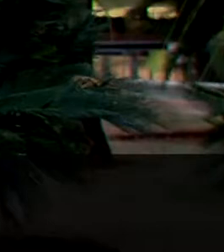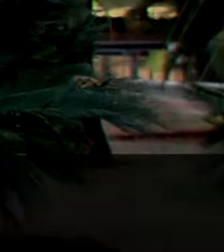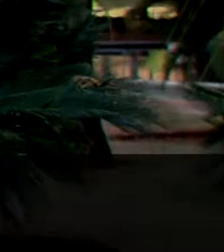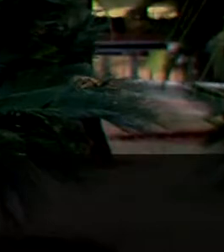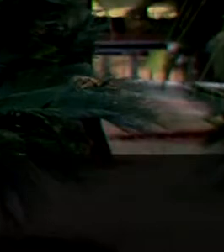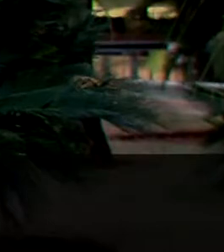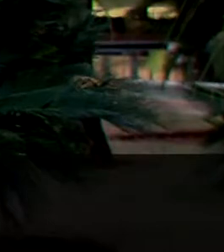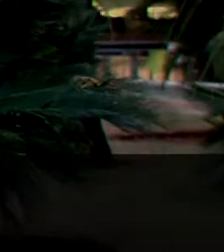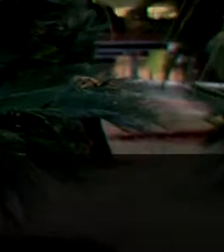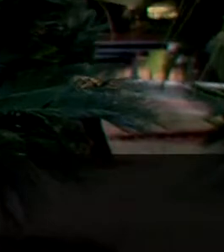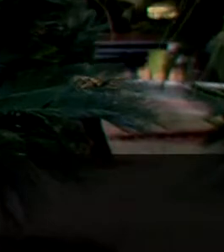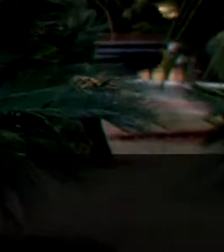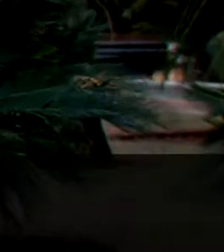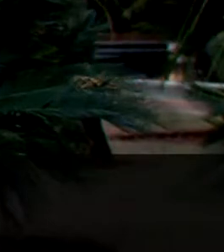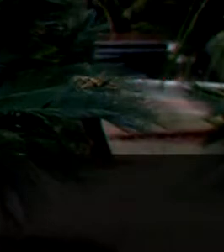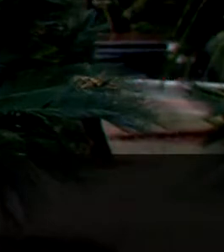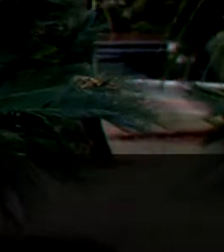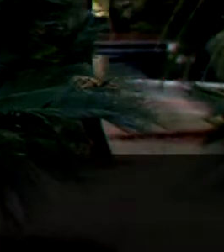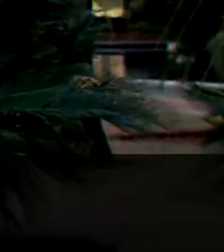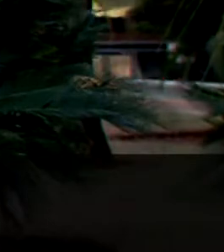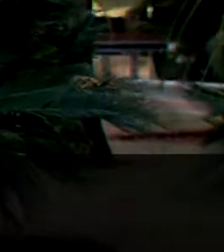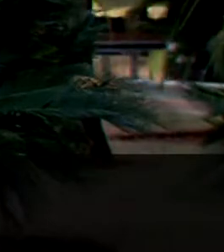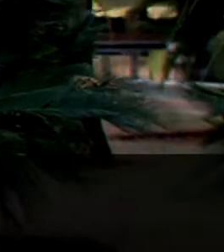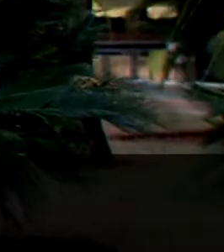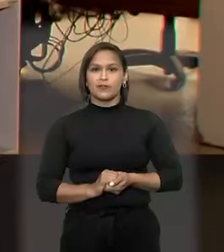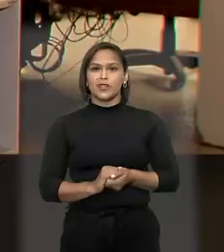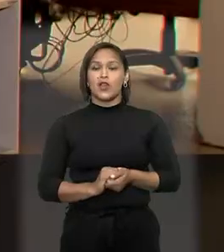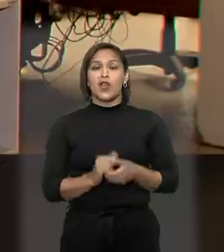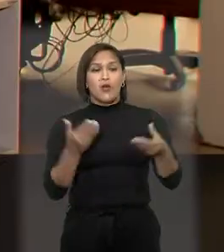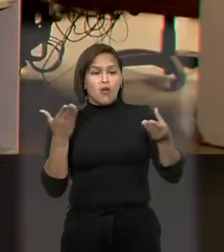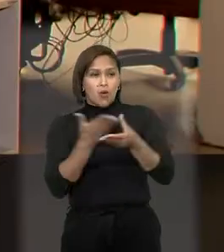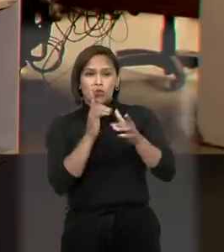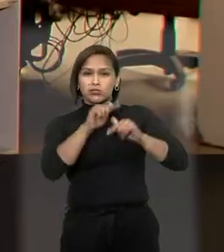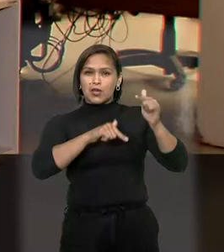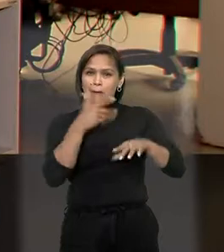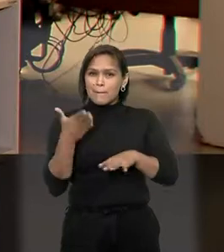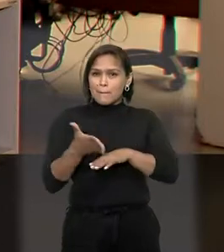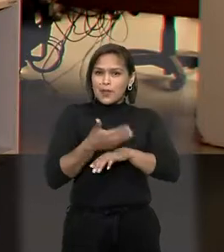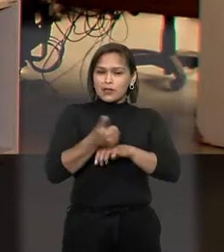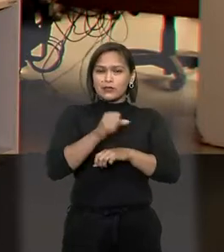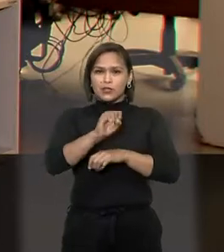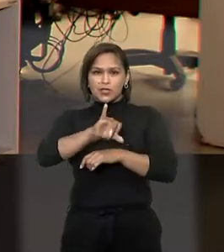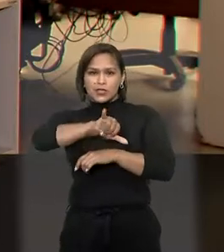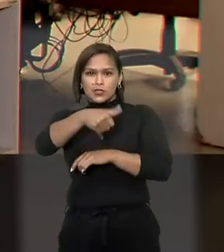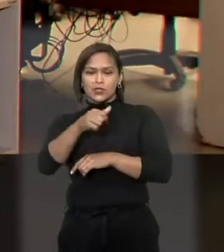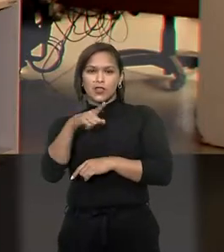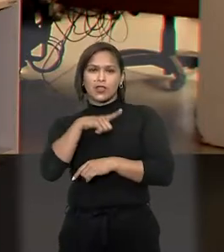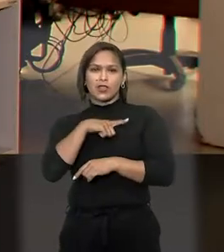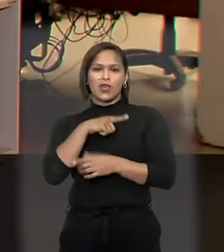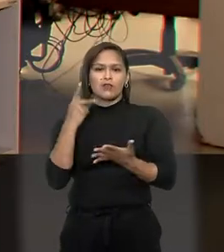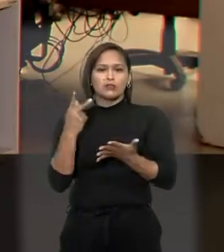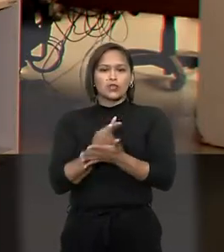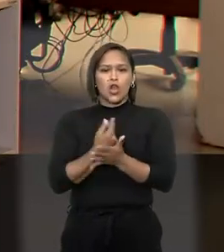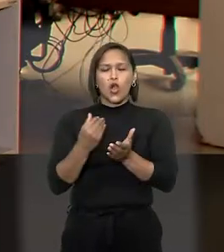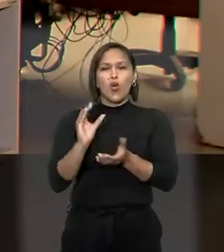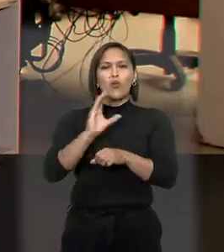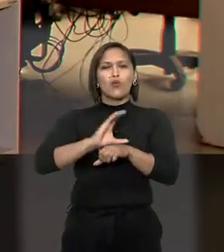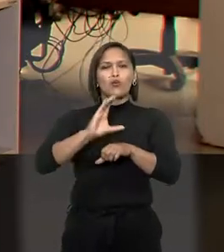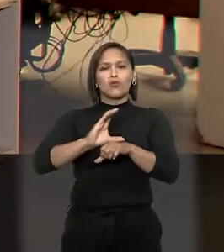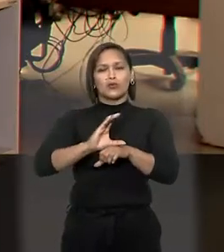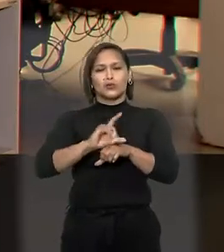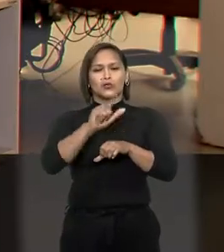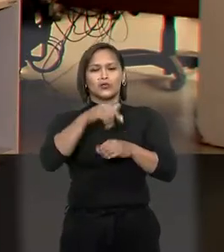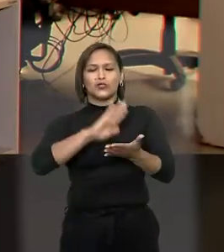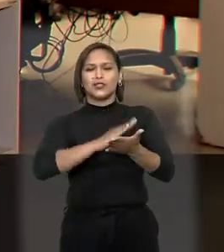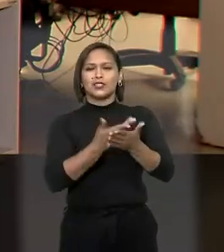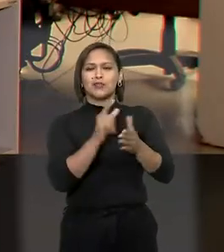eu posso ir aprendendo e consigo executar. Uma ação maravilhosa do STJ tem sido o curso de